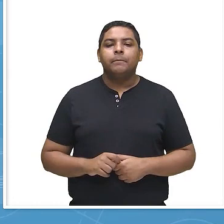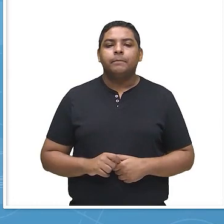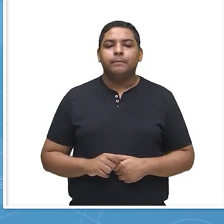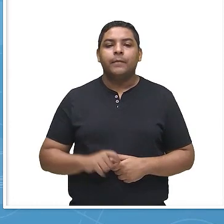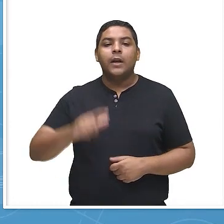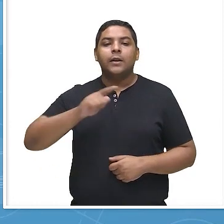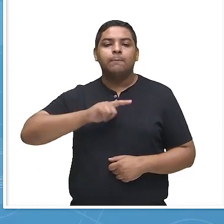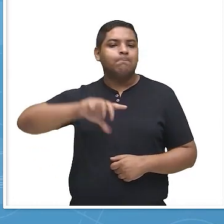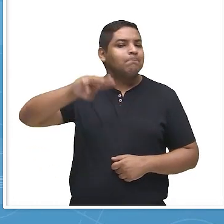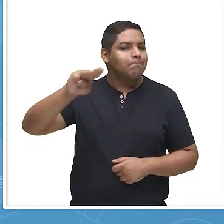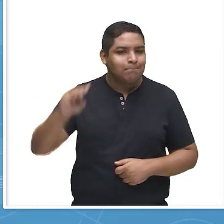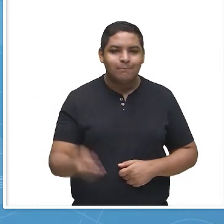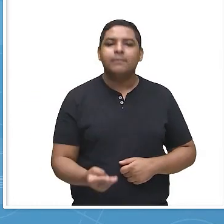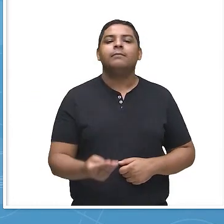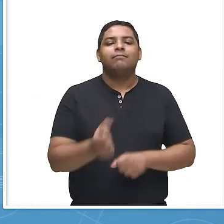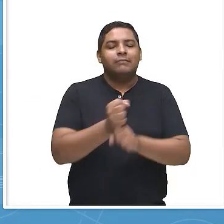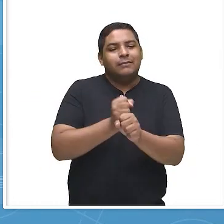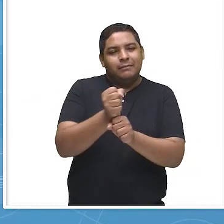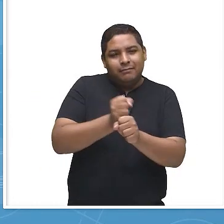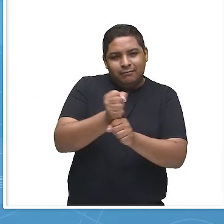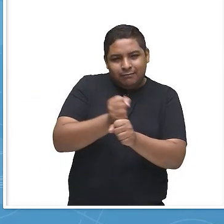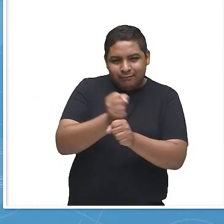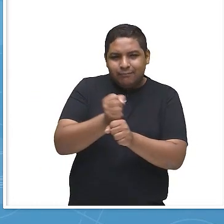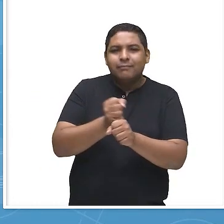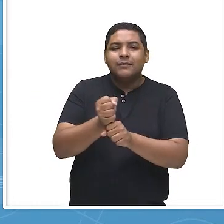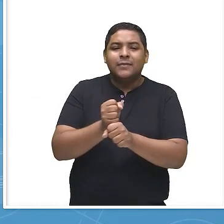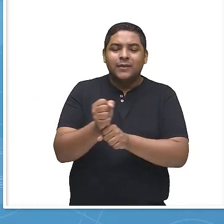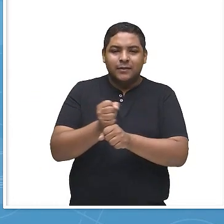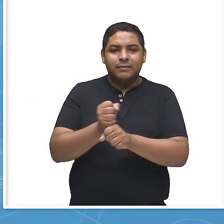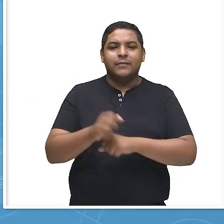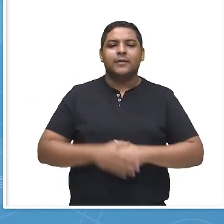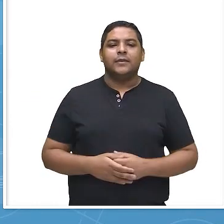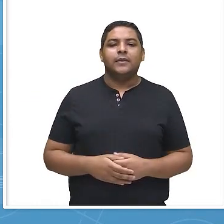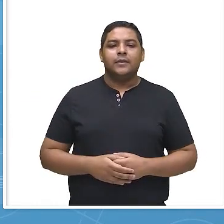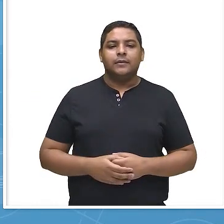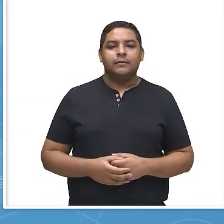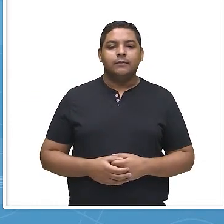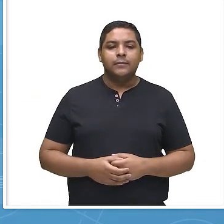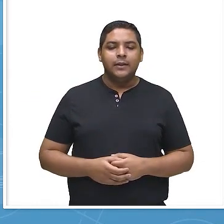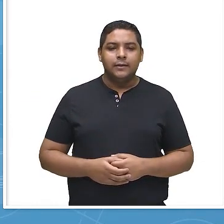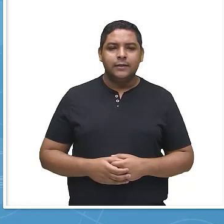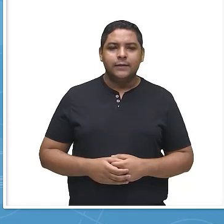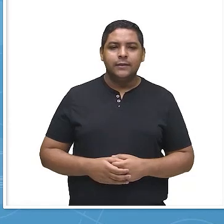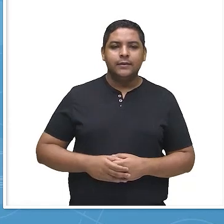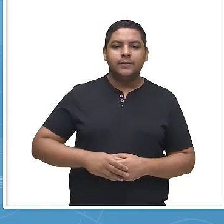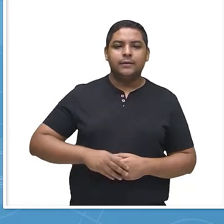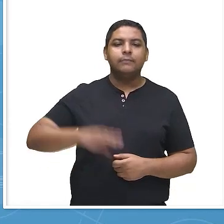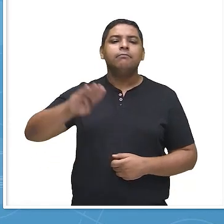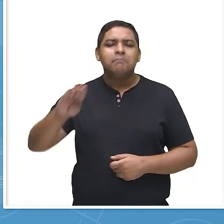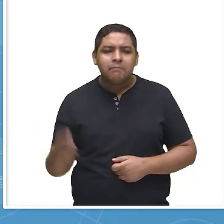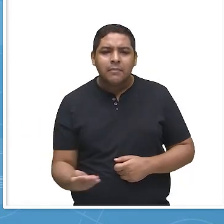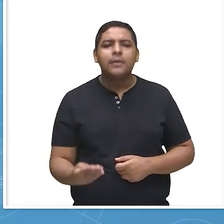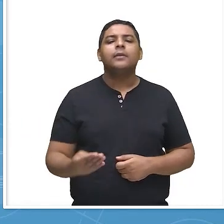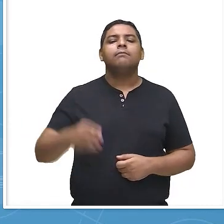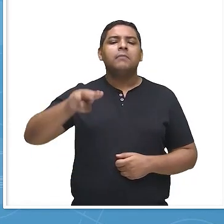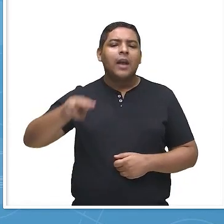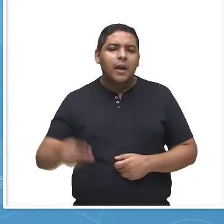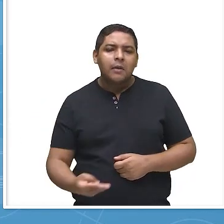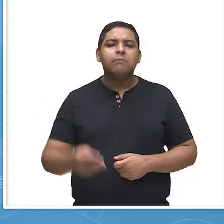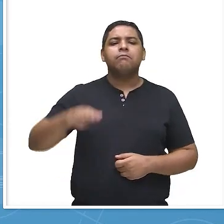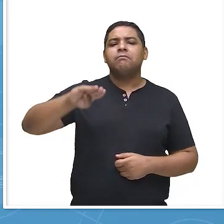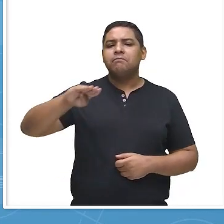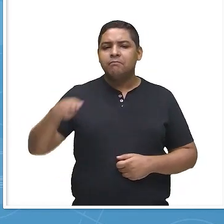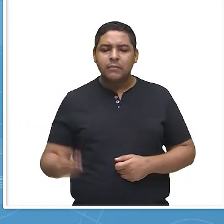de anos ou até bilhões de anos. Nós estamos no ano de